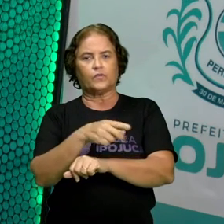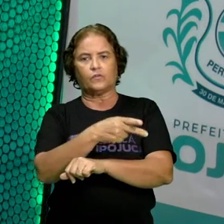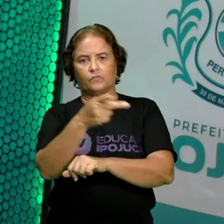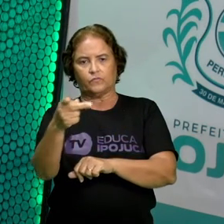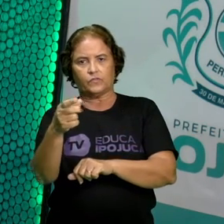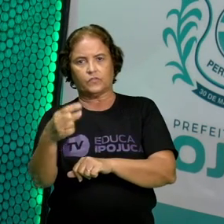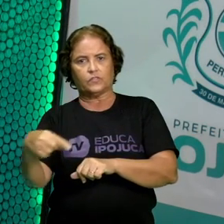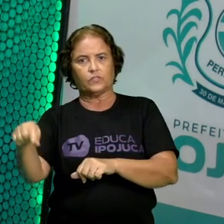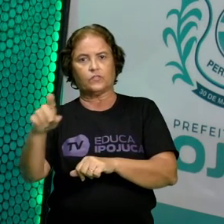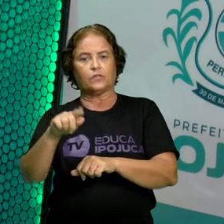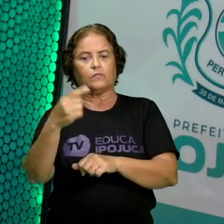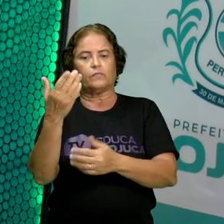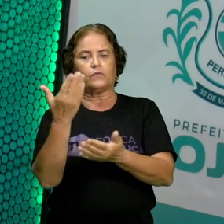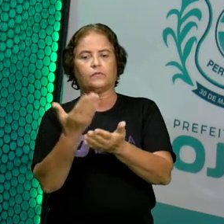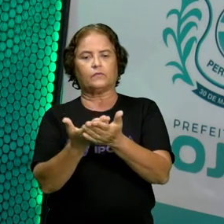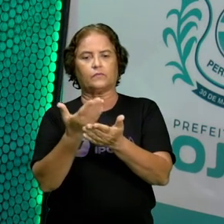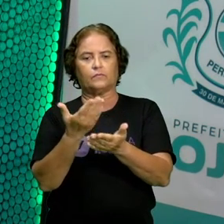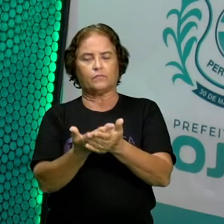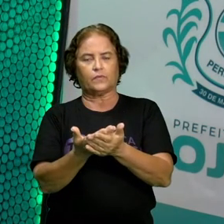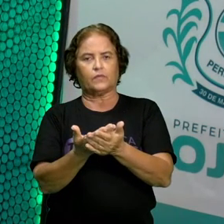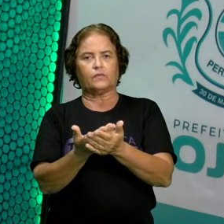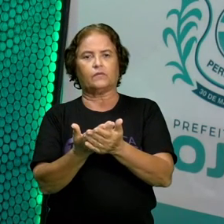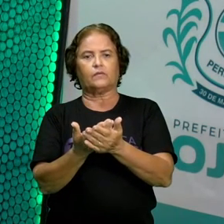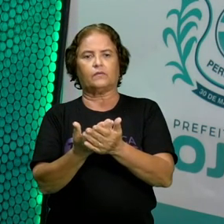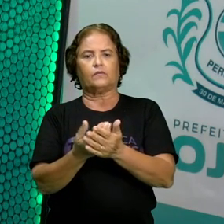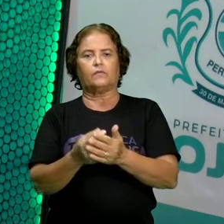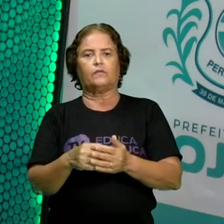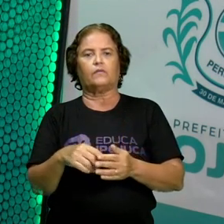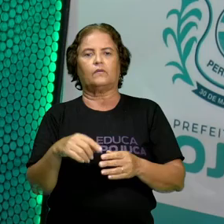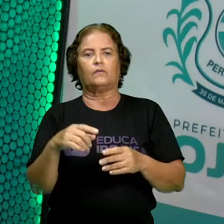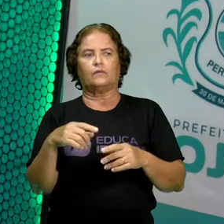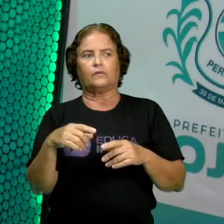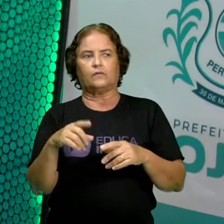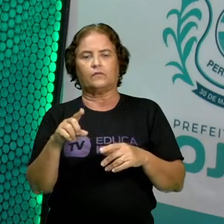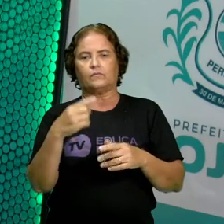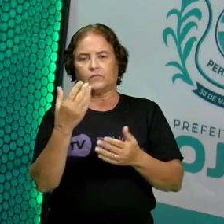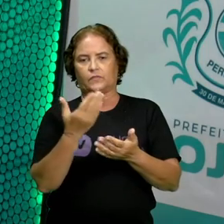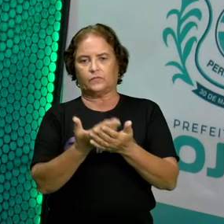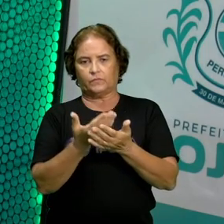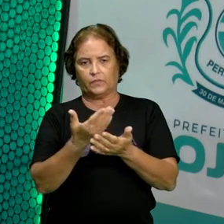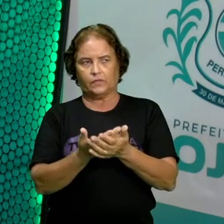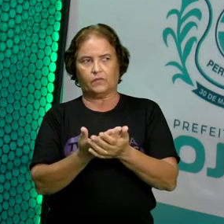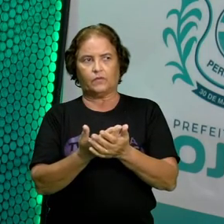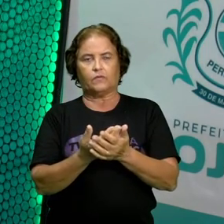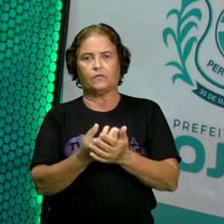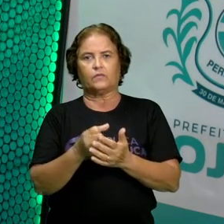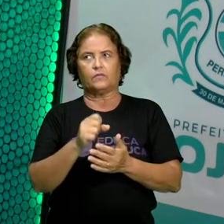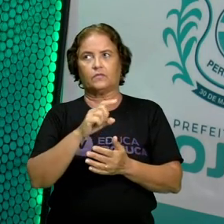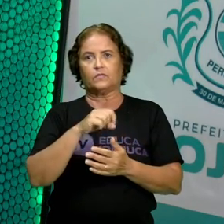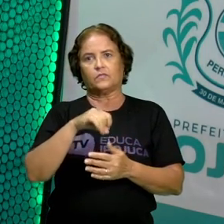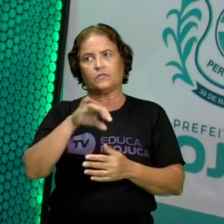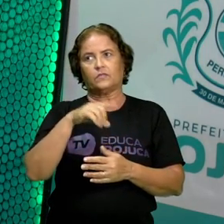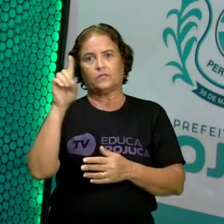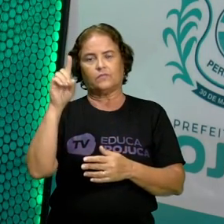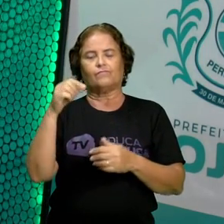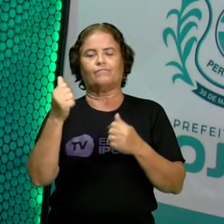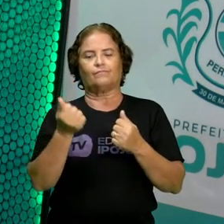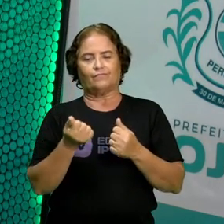na próxima aula e espero vocês também na próxima aula, se Deus quiser.